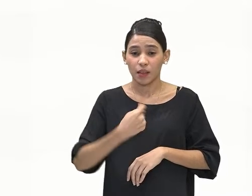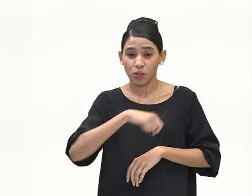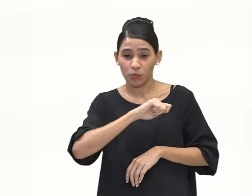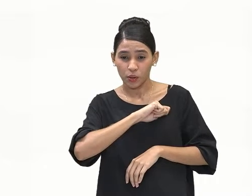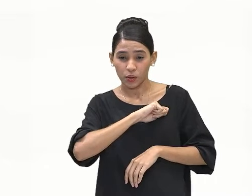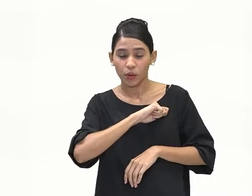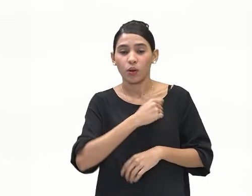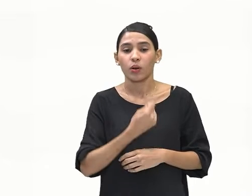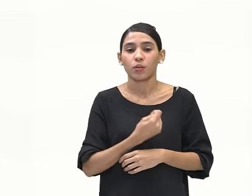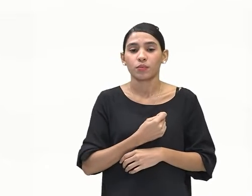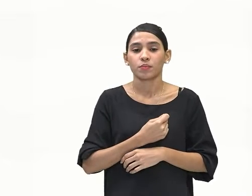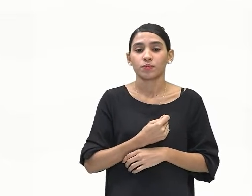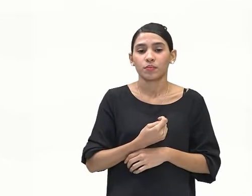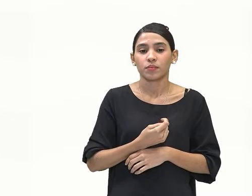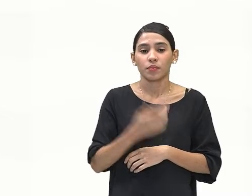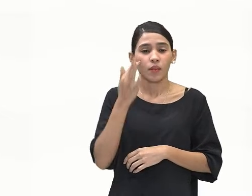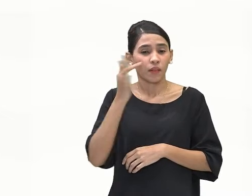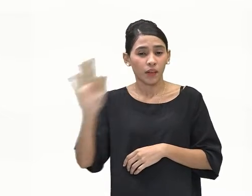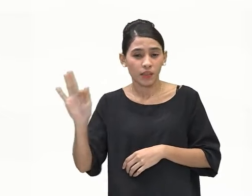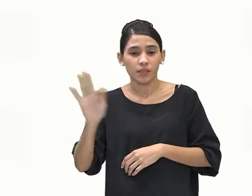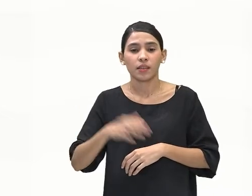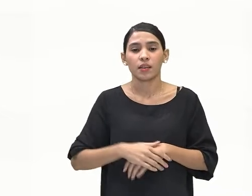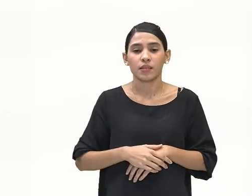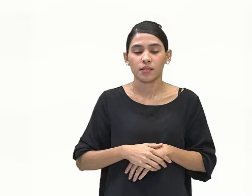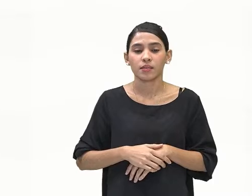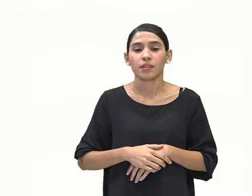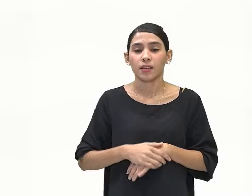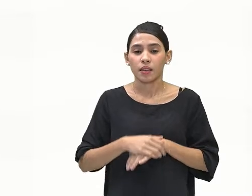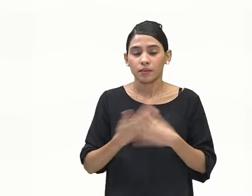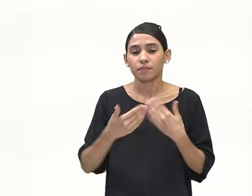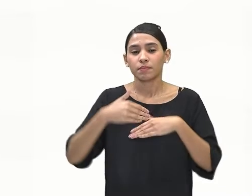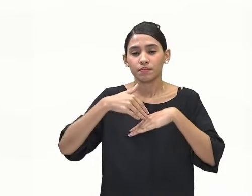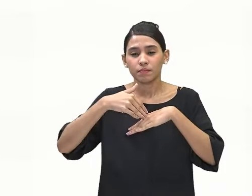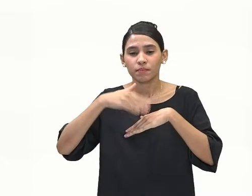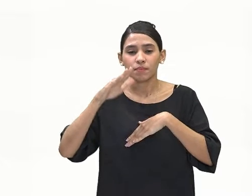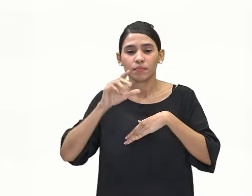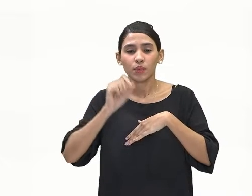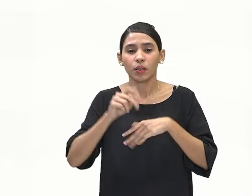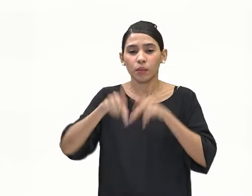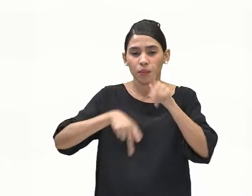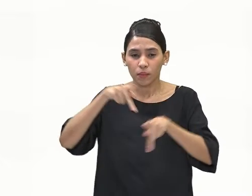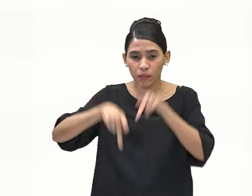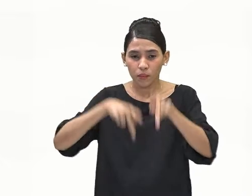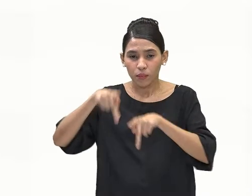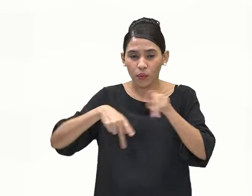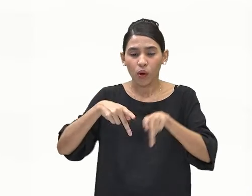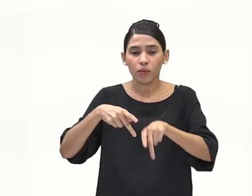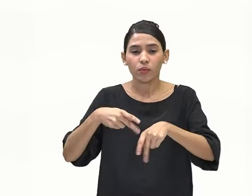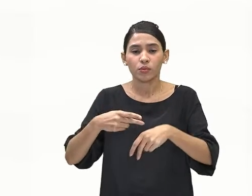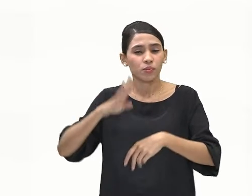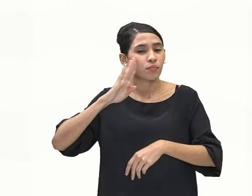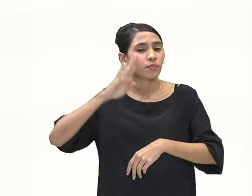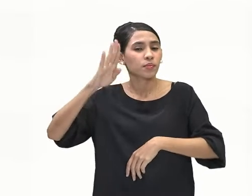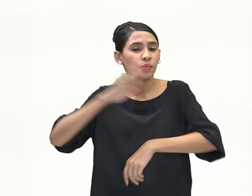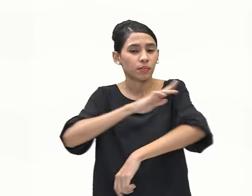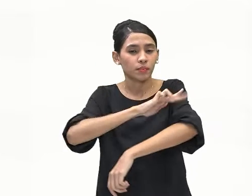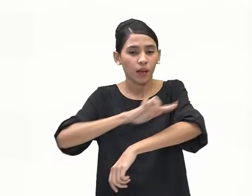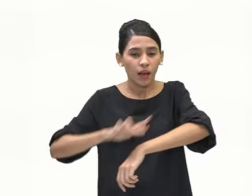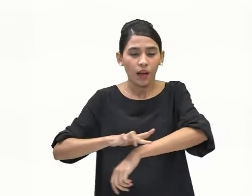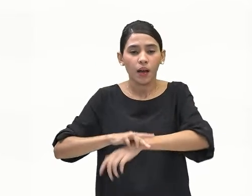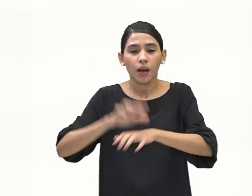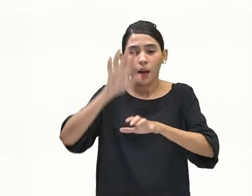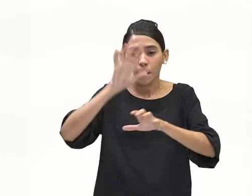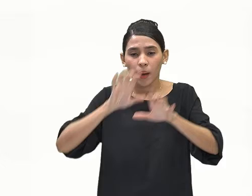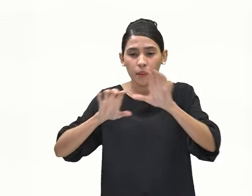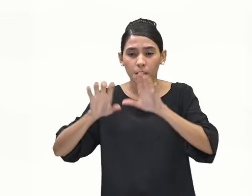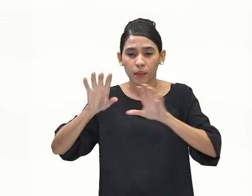espanhóis, holandeses, franceses, vão estar aparecendo como povos, etnias principais que se